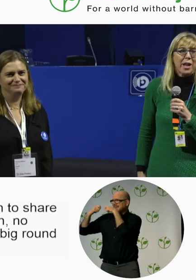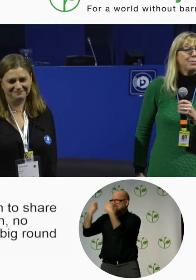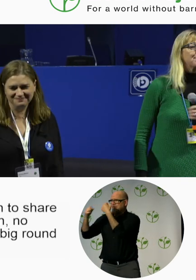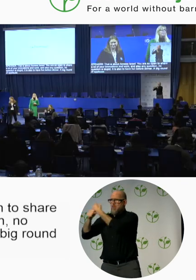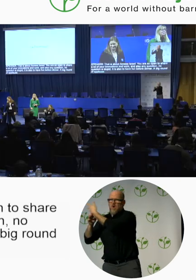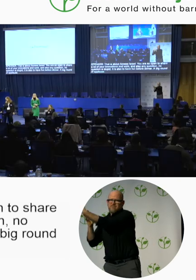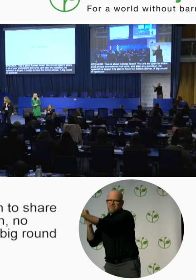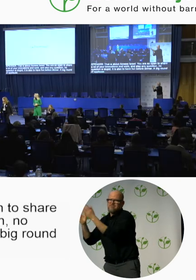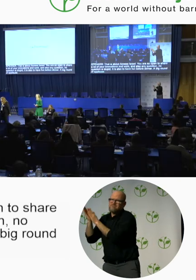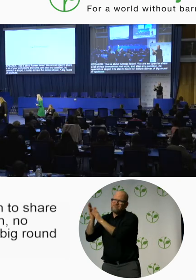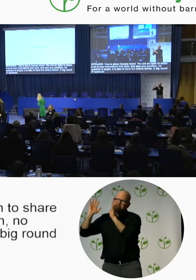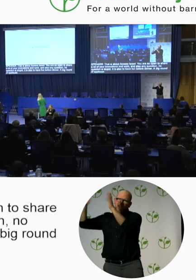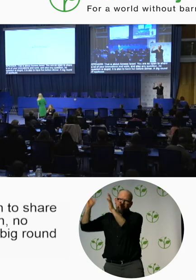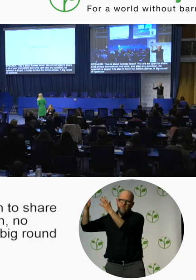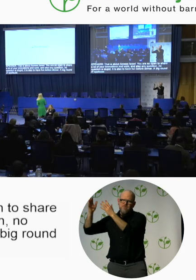Access Israel.